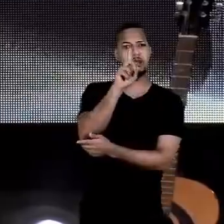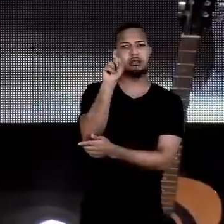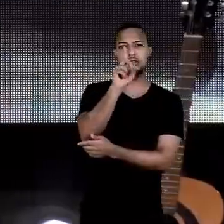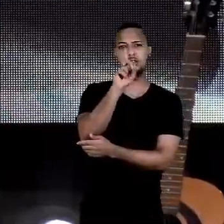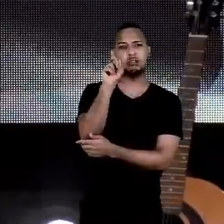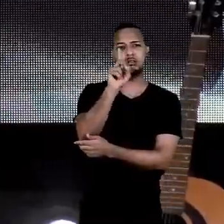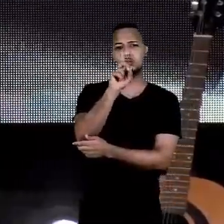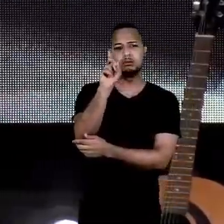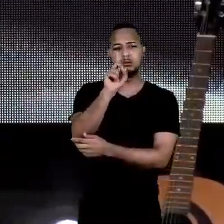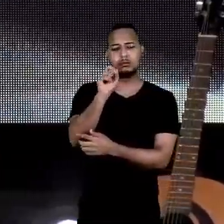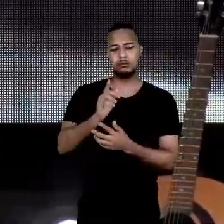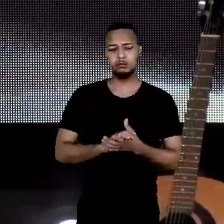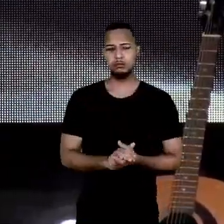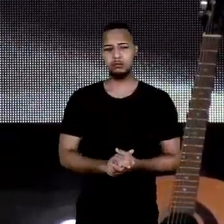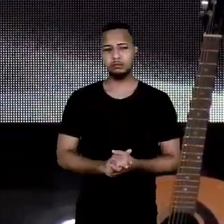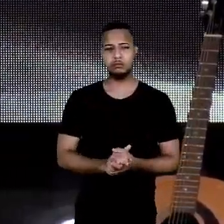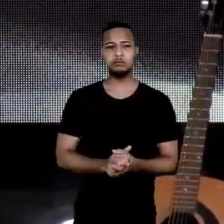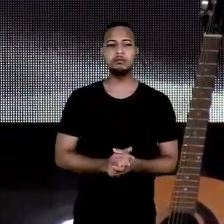Não.